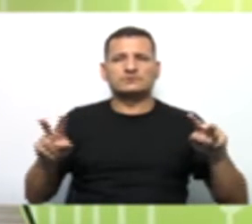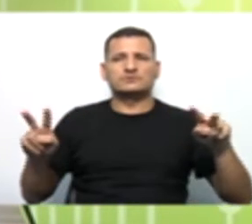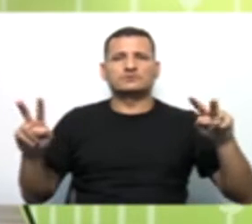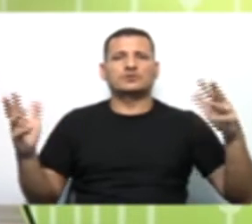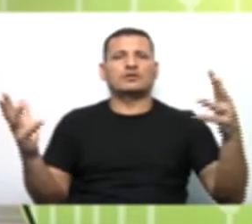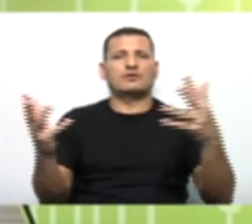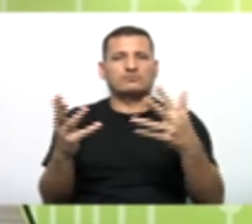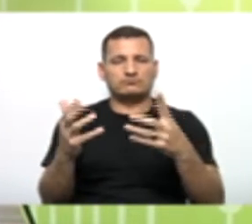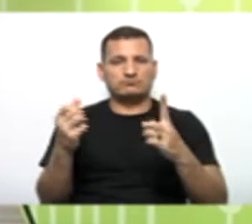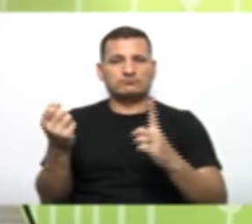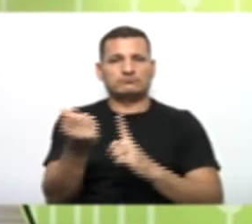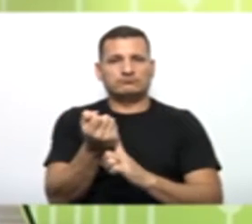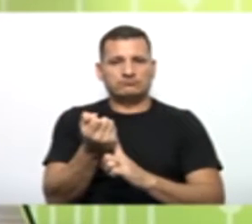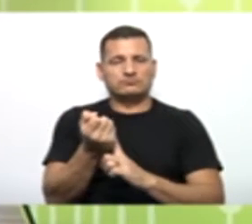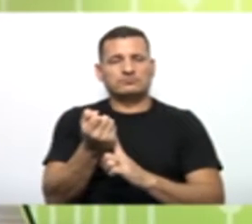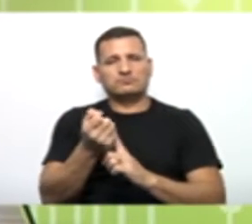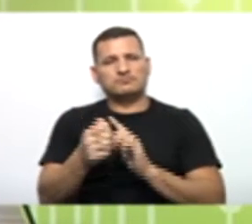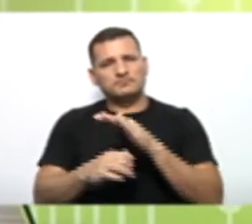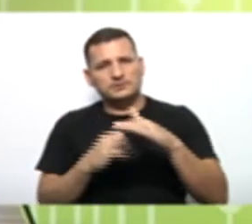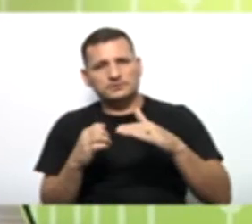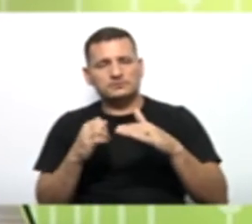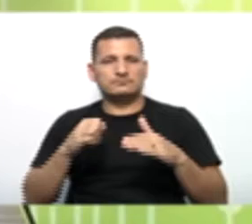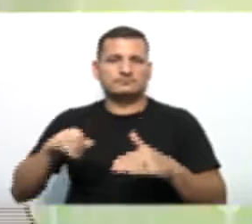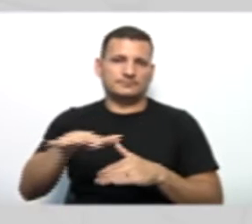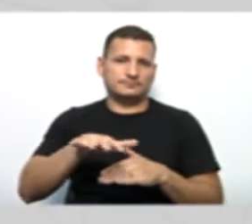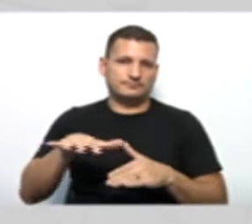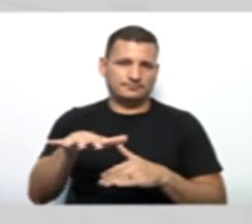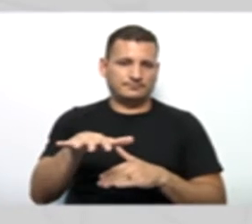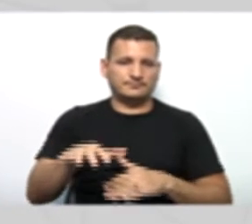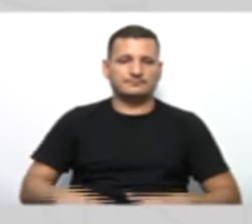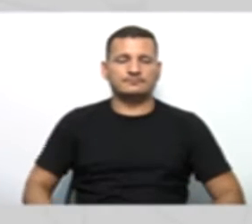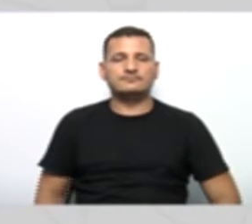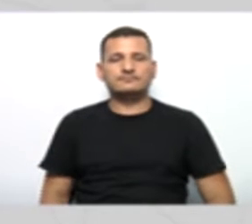sociedade, daquela empresa e daquele meio ambiente.